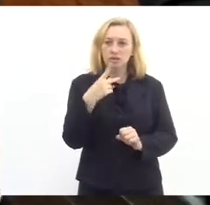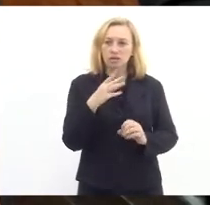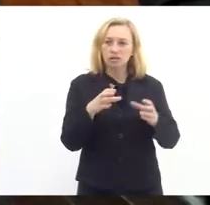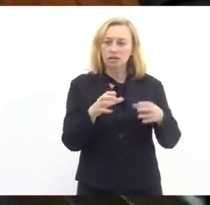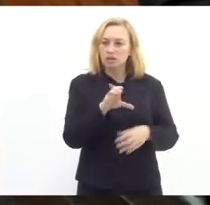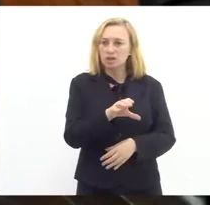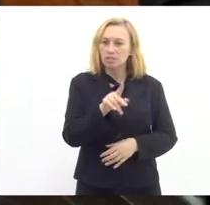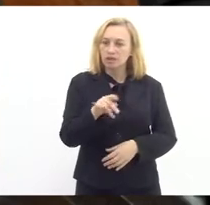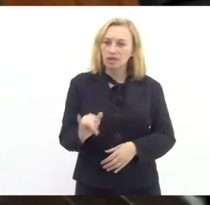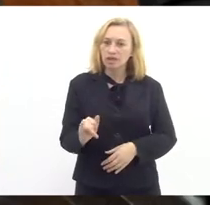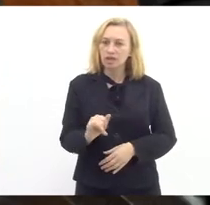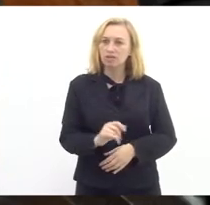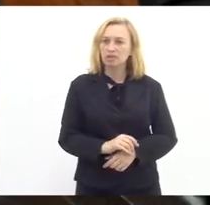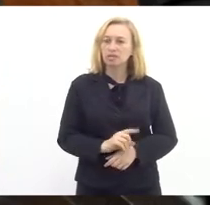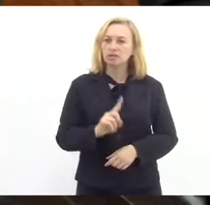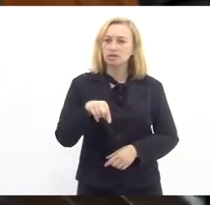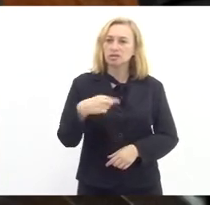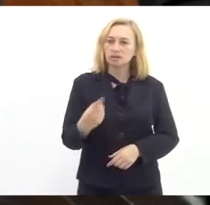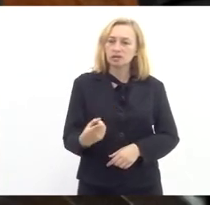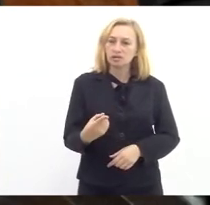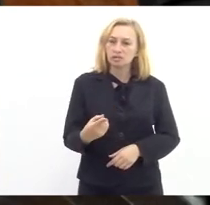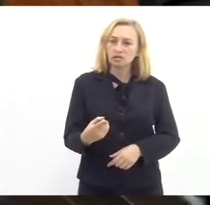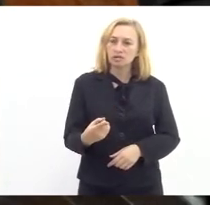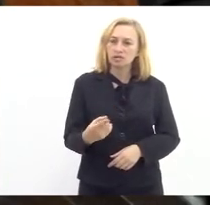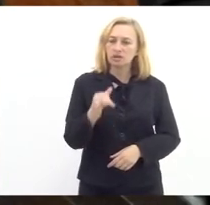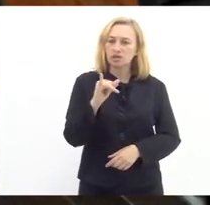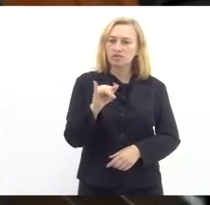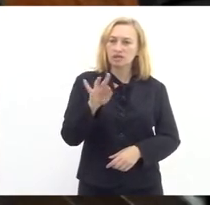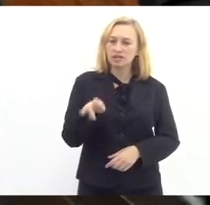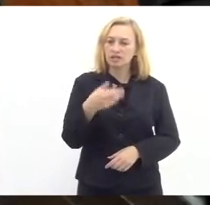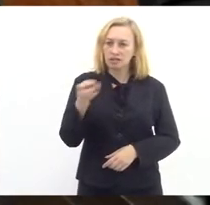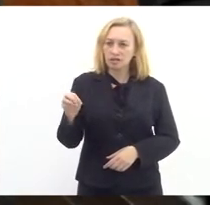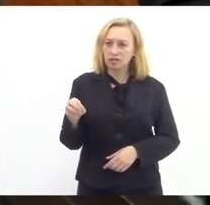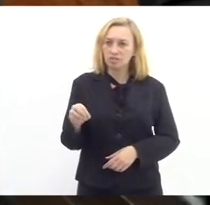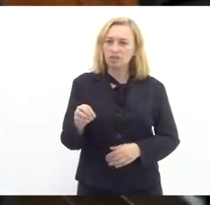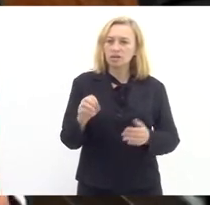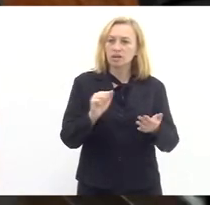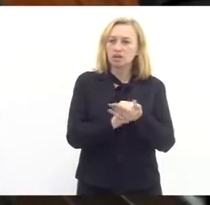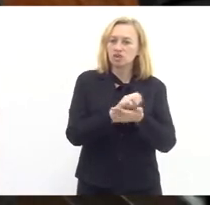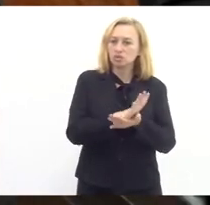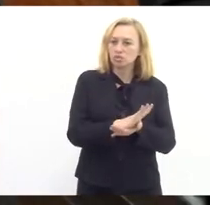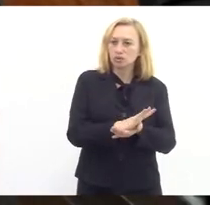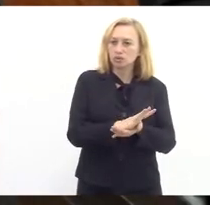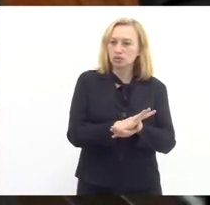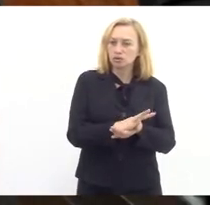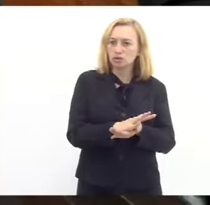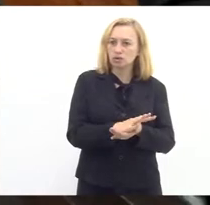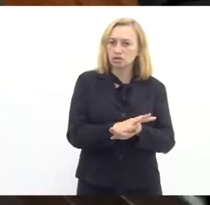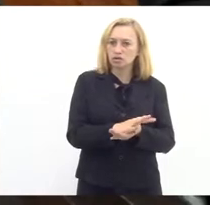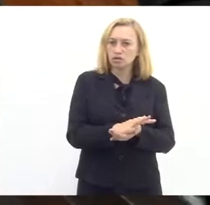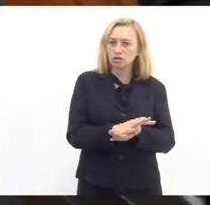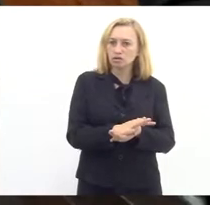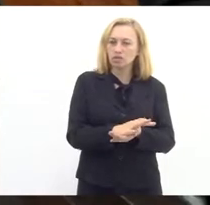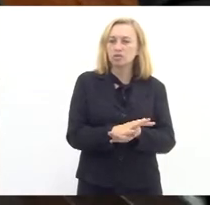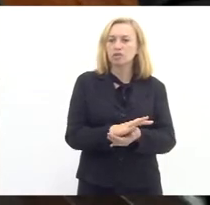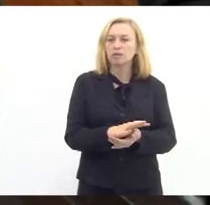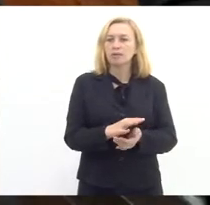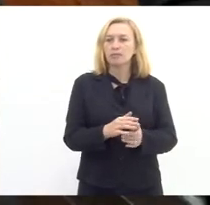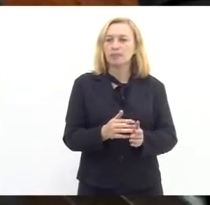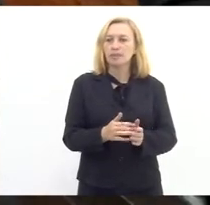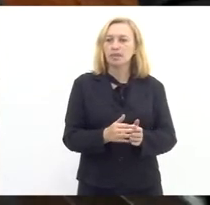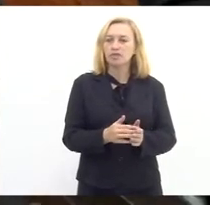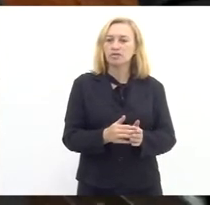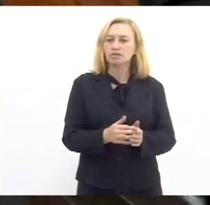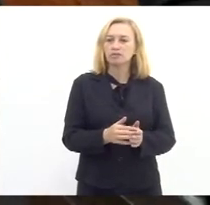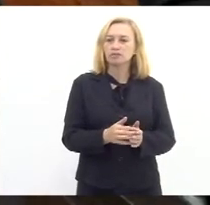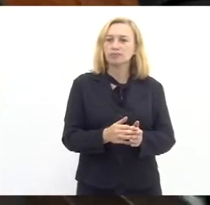após a lavratura do auto de infração, as multas se tornam exigíveis à concessionária. A